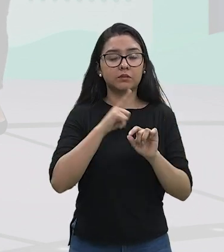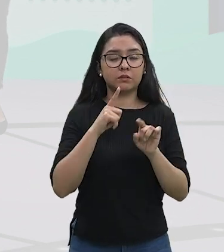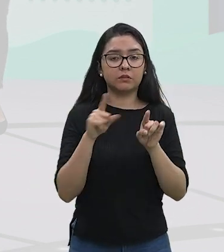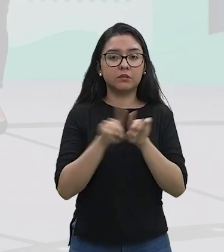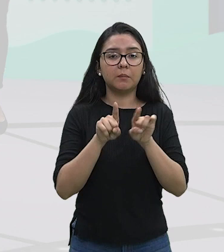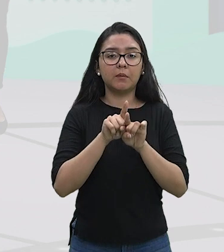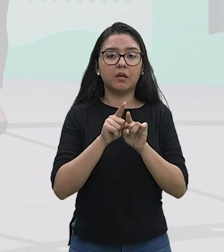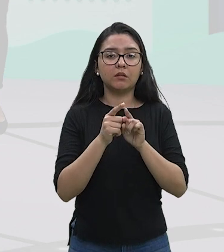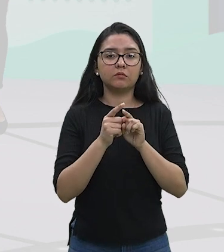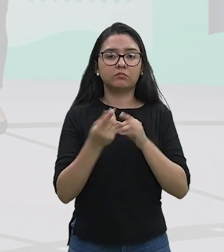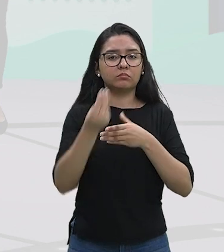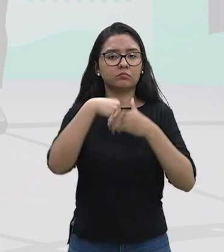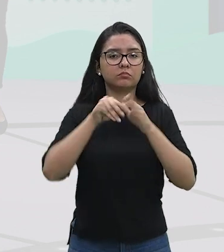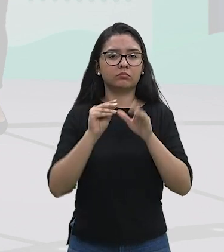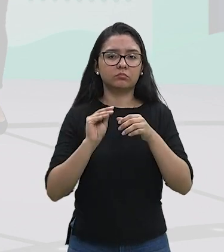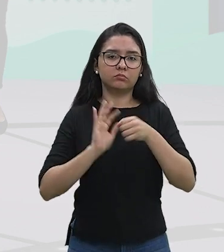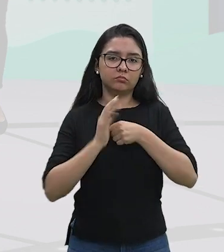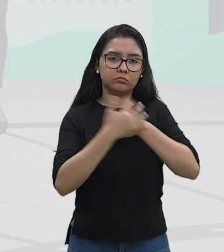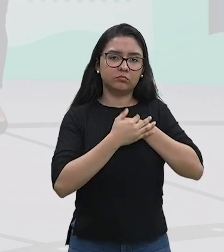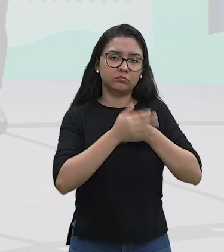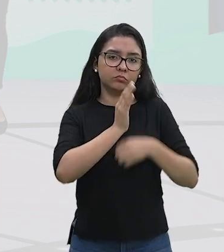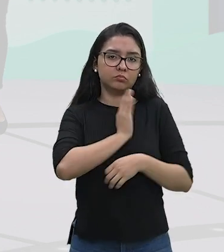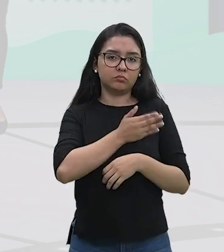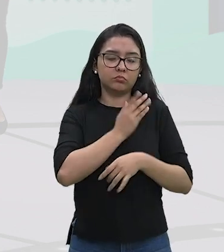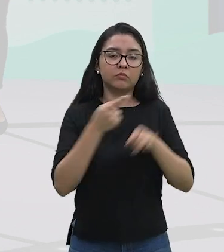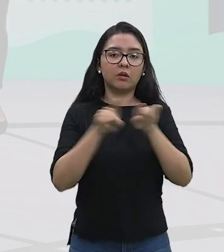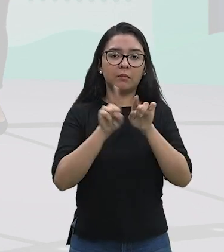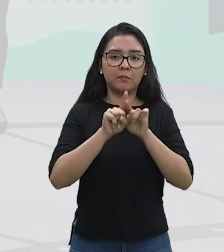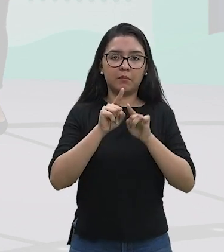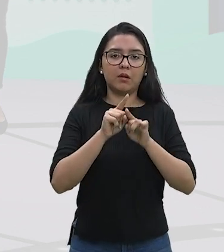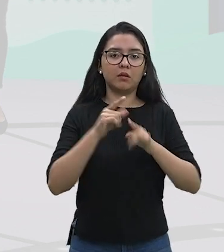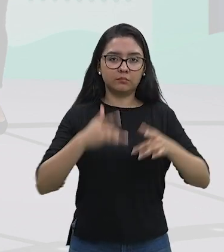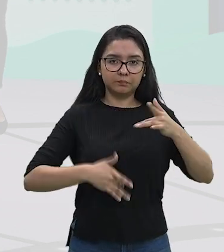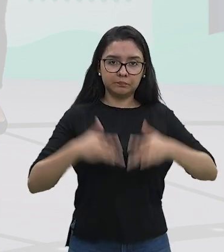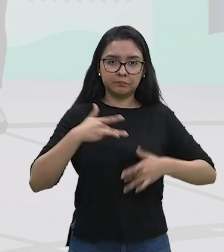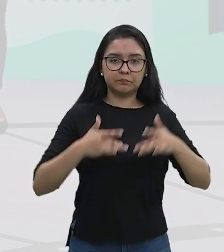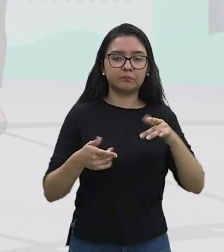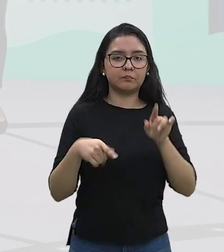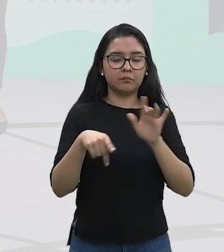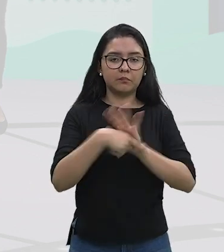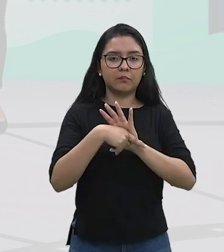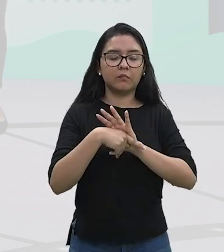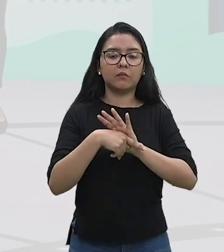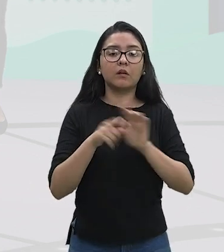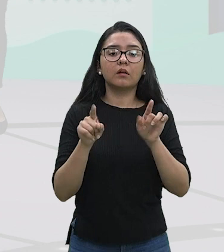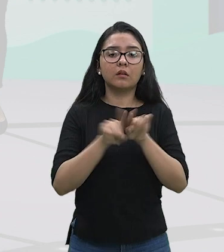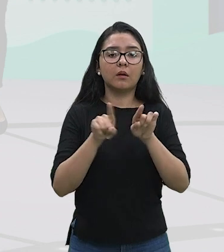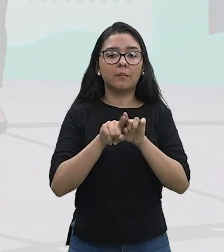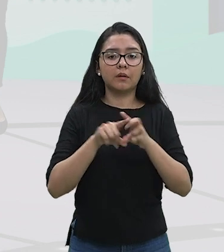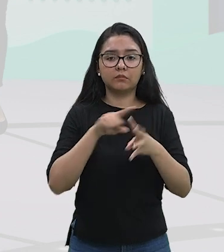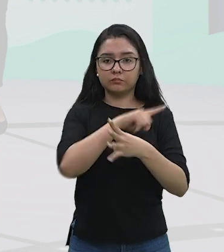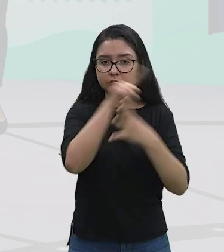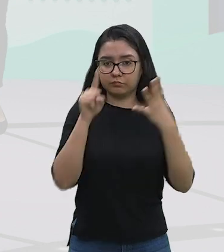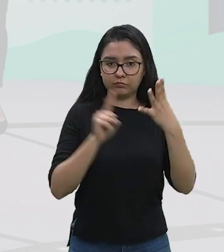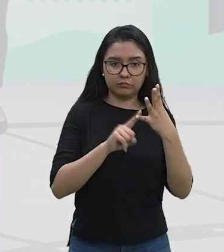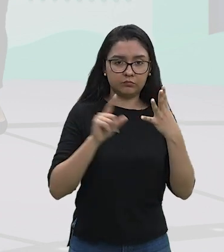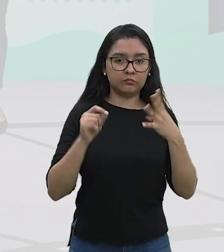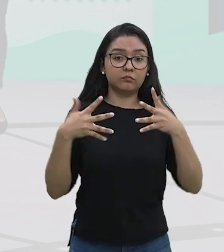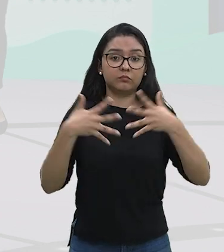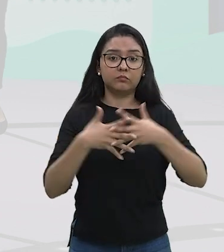no coração e nos nossos órgãos internos. Temos ainda o tecido neural, que é aquele que